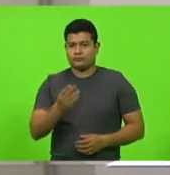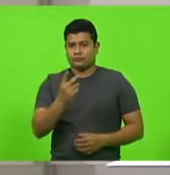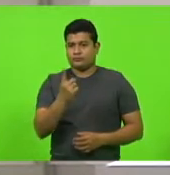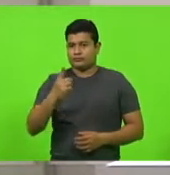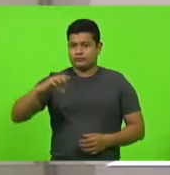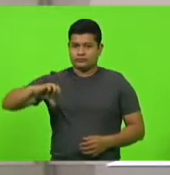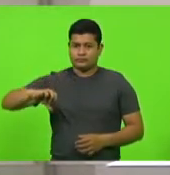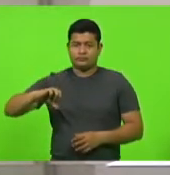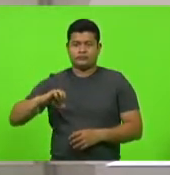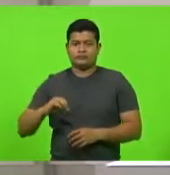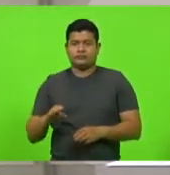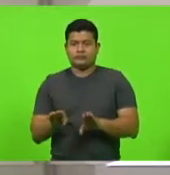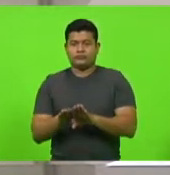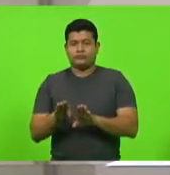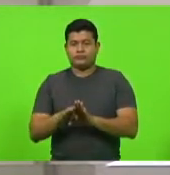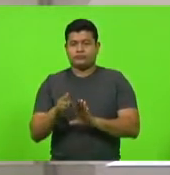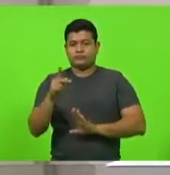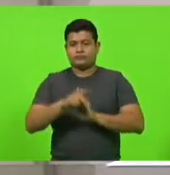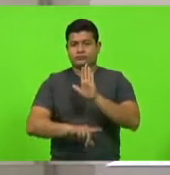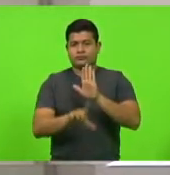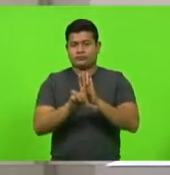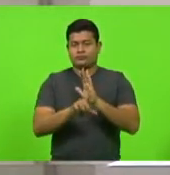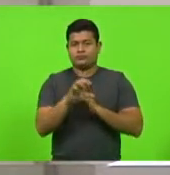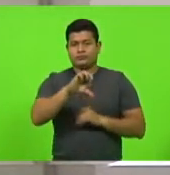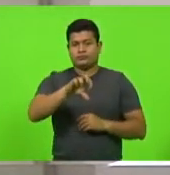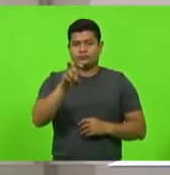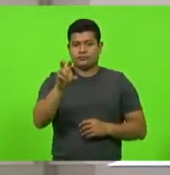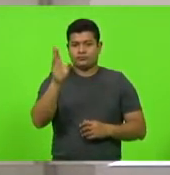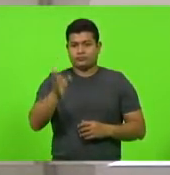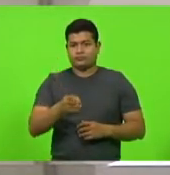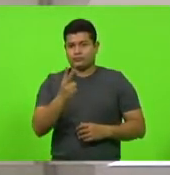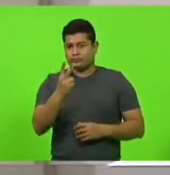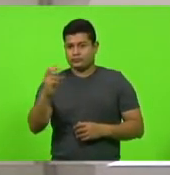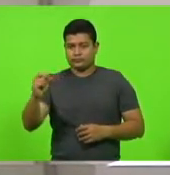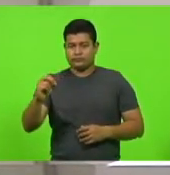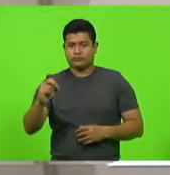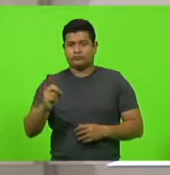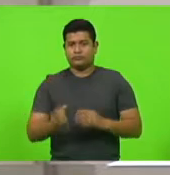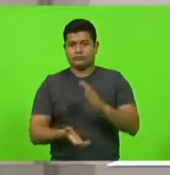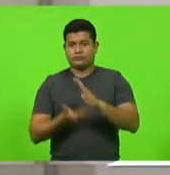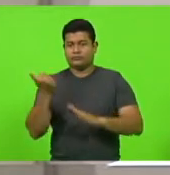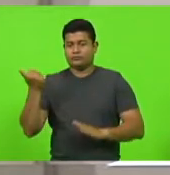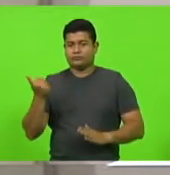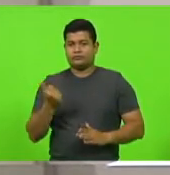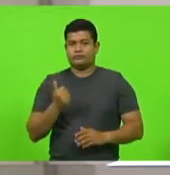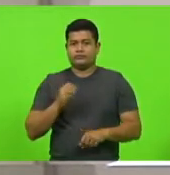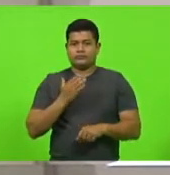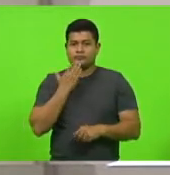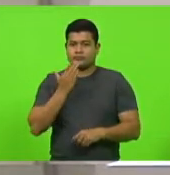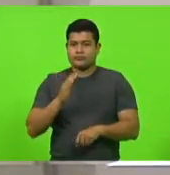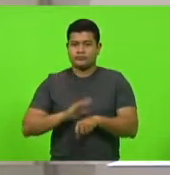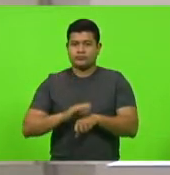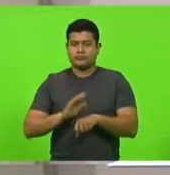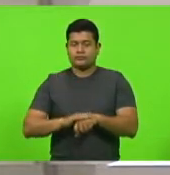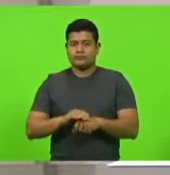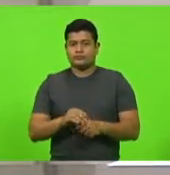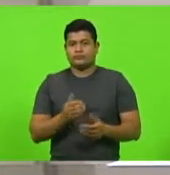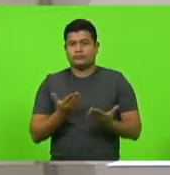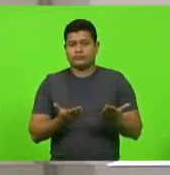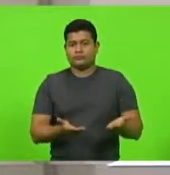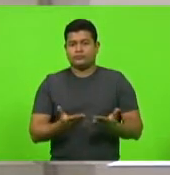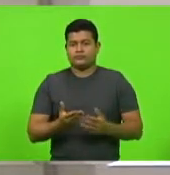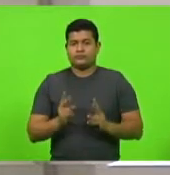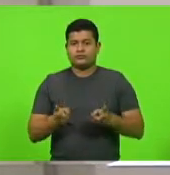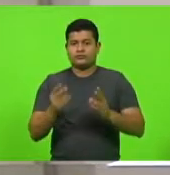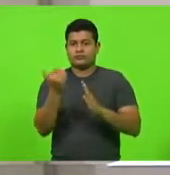380/2019. O projeto de lei número 95/2020 foi retirado de pauta pelo autor. Dando continuidade à ordem do